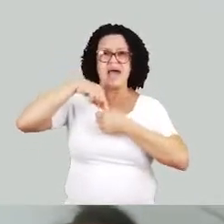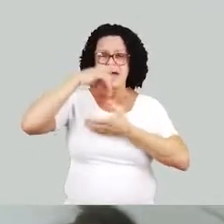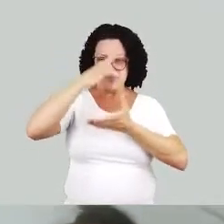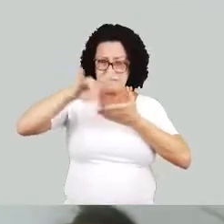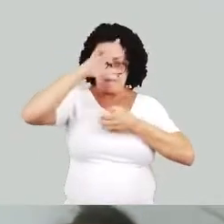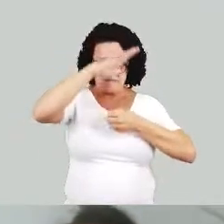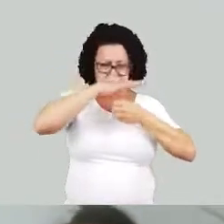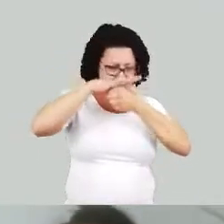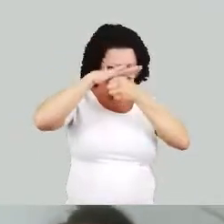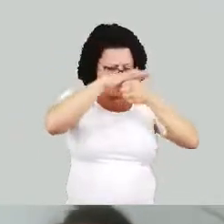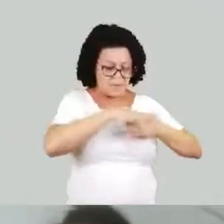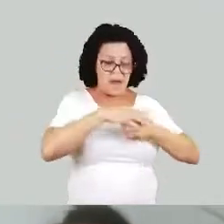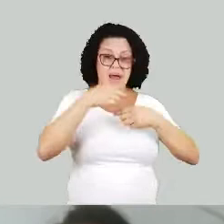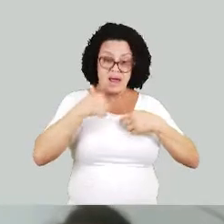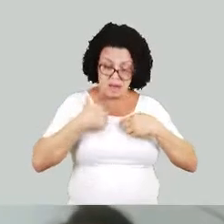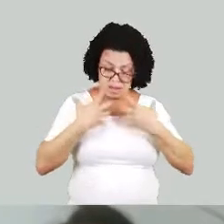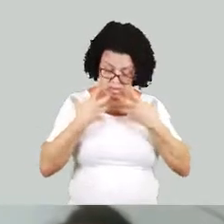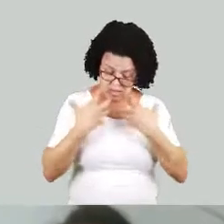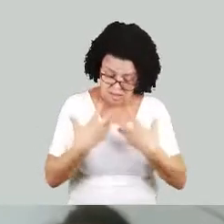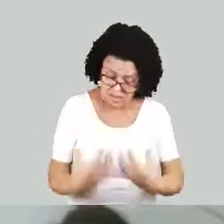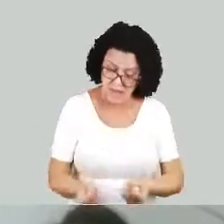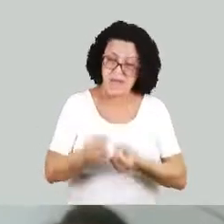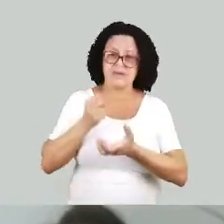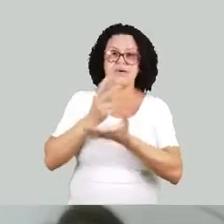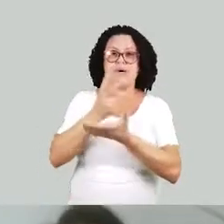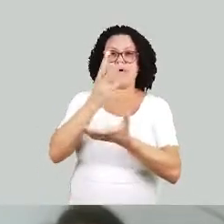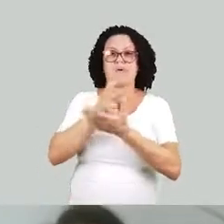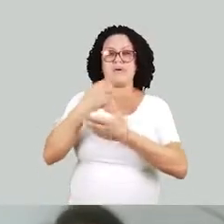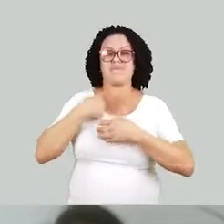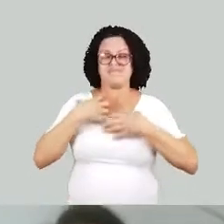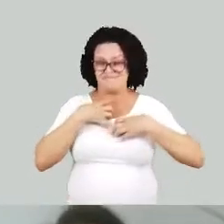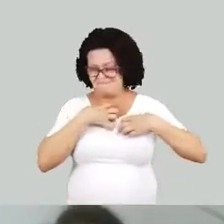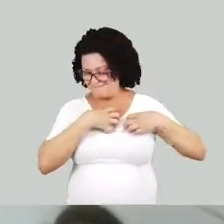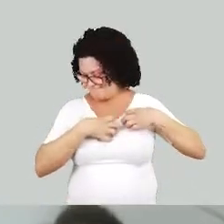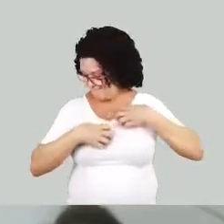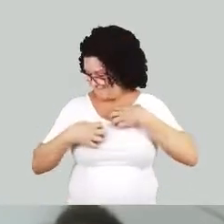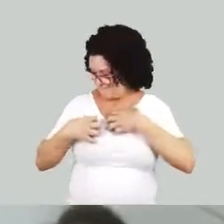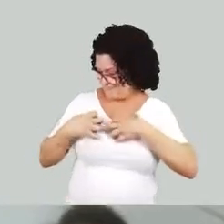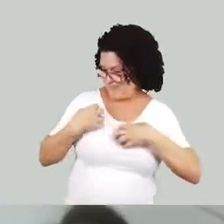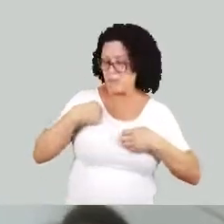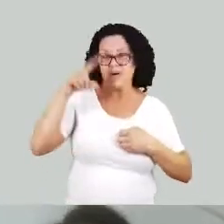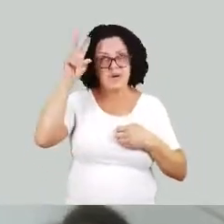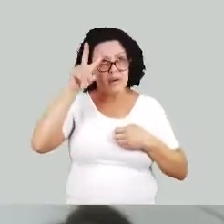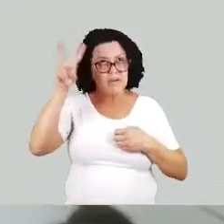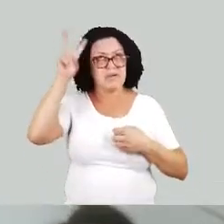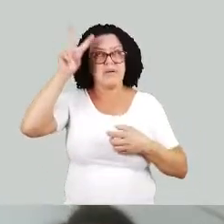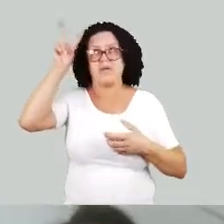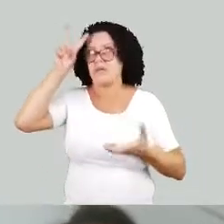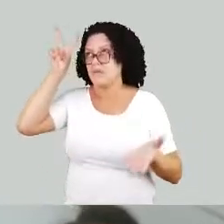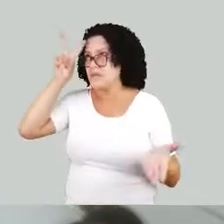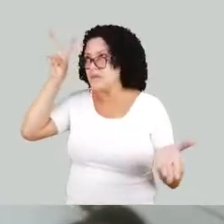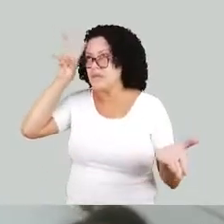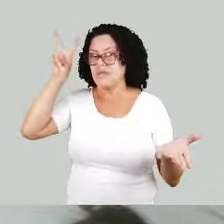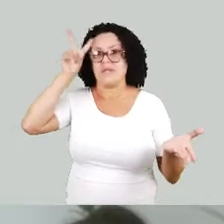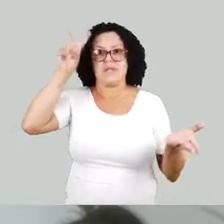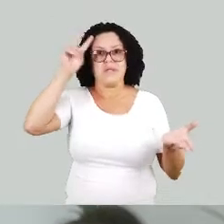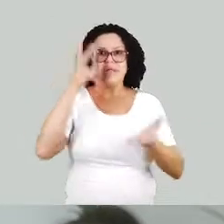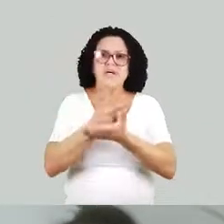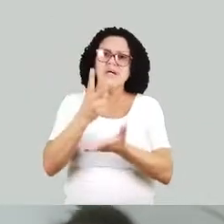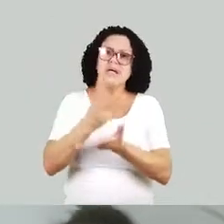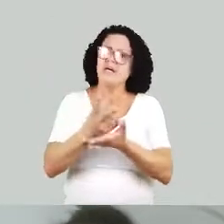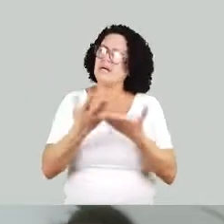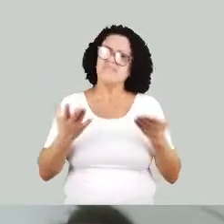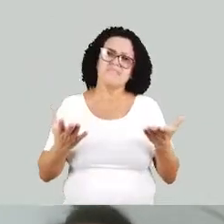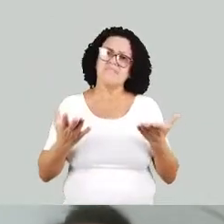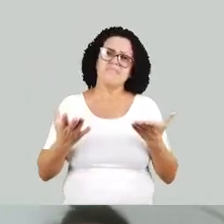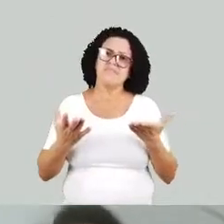né? Então, eu permito que isso continue me machucando porque eu revivo esse sentimento frequentemente.